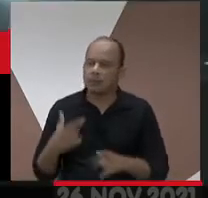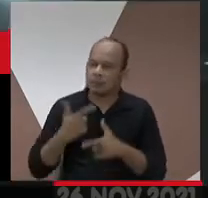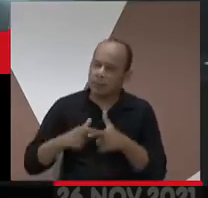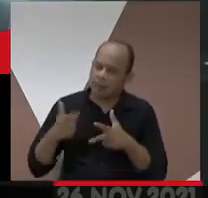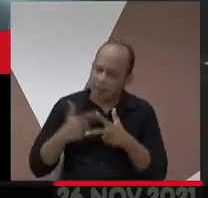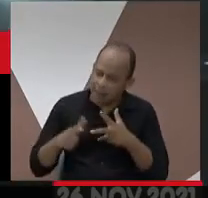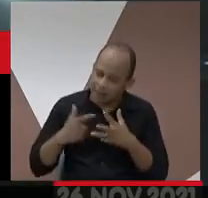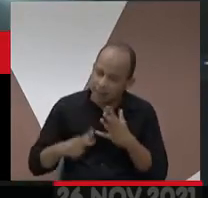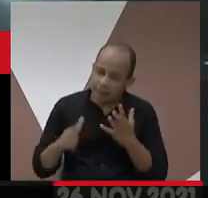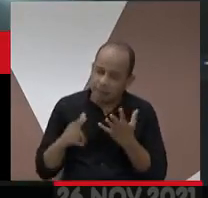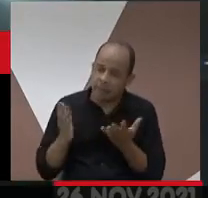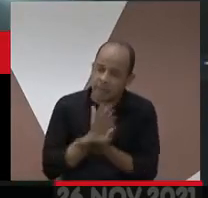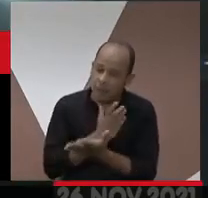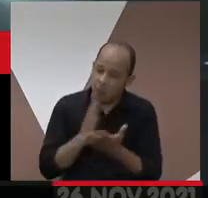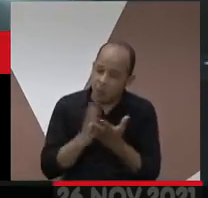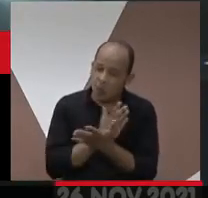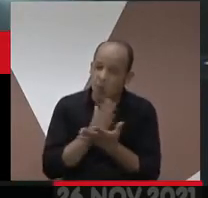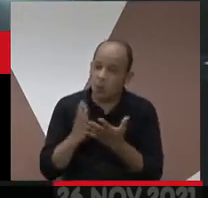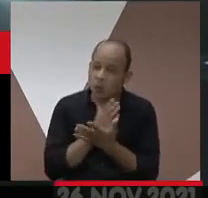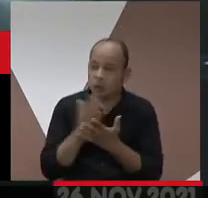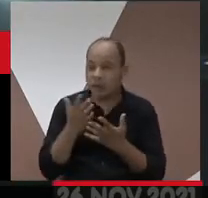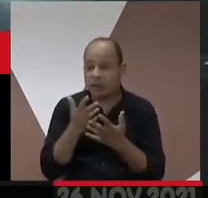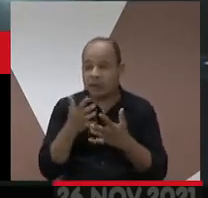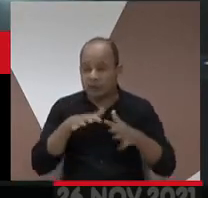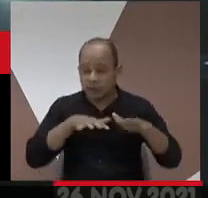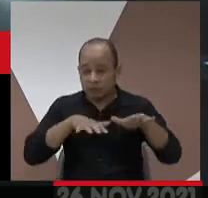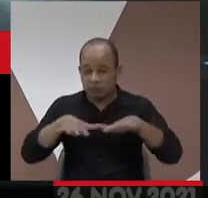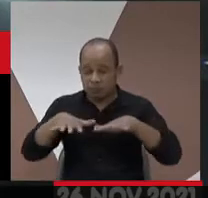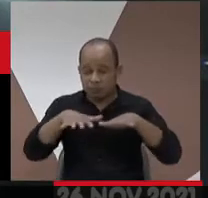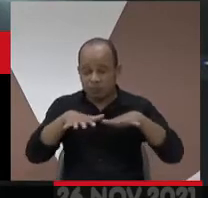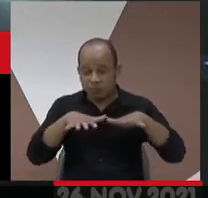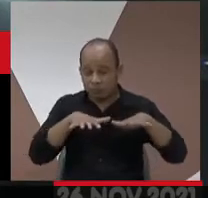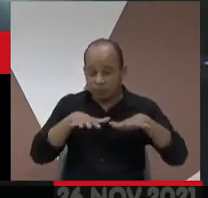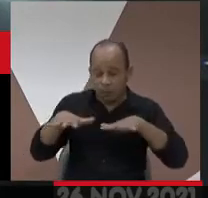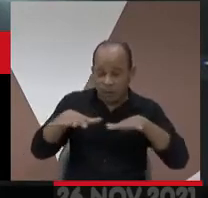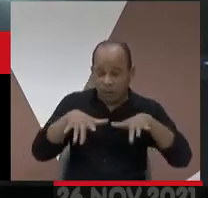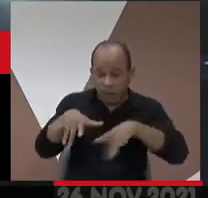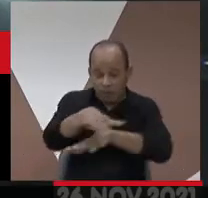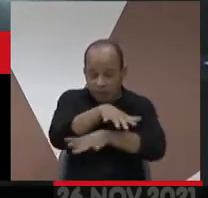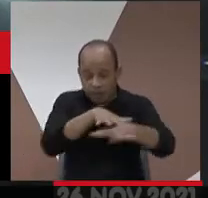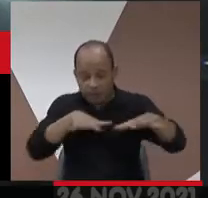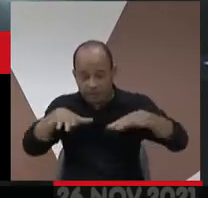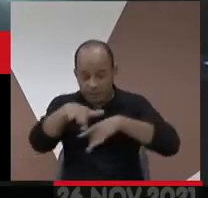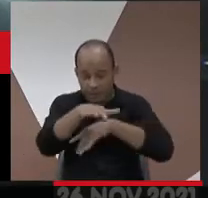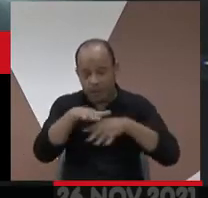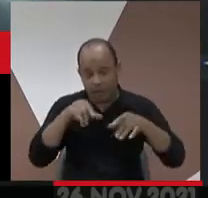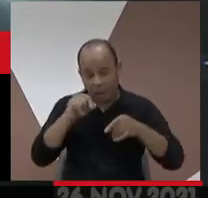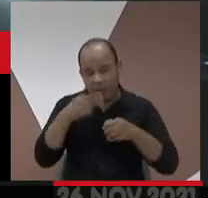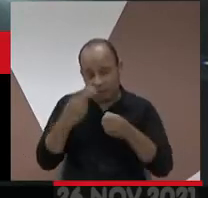estão transformando a região metropolitana num gueto, né? Estão